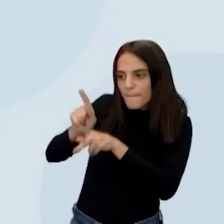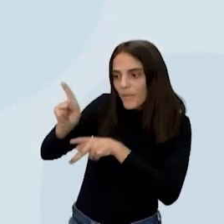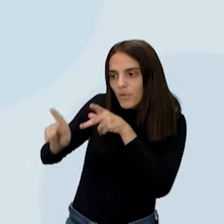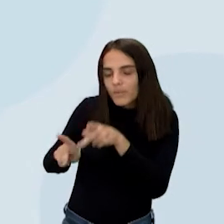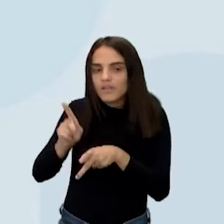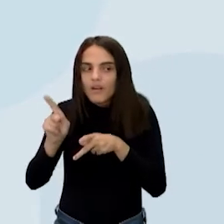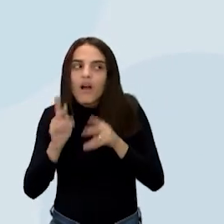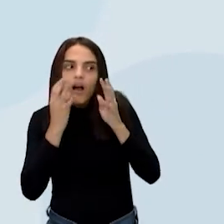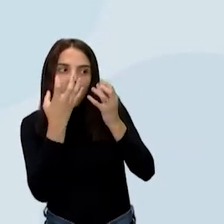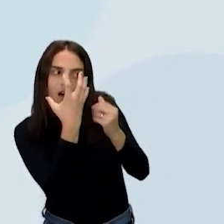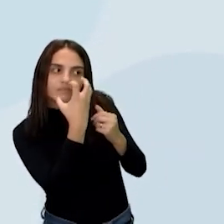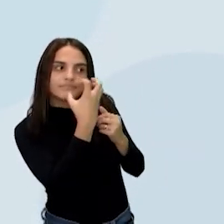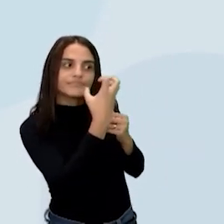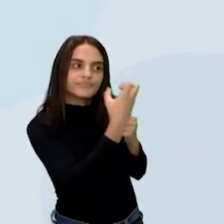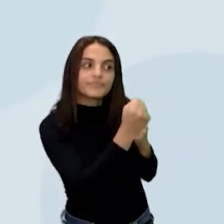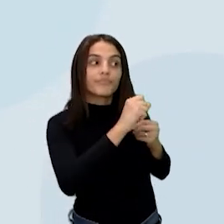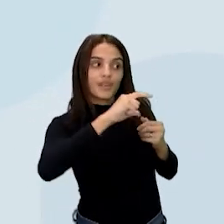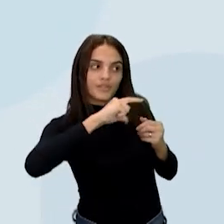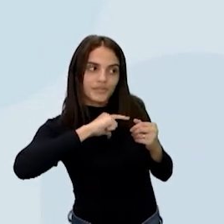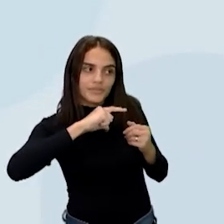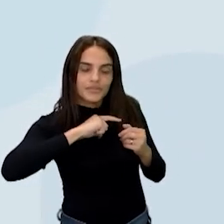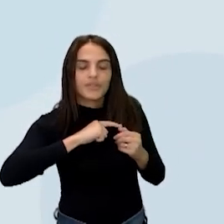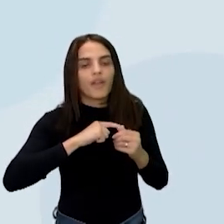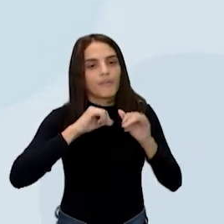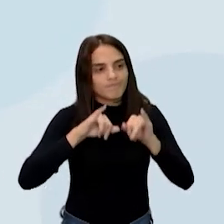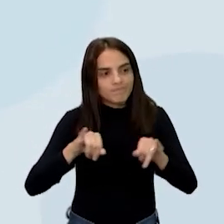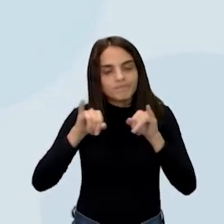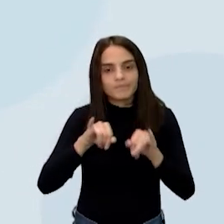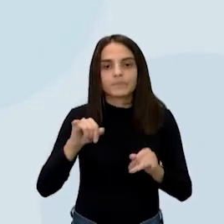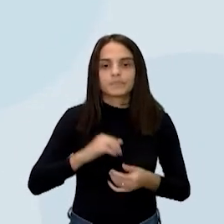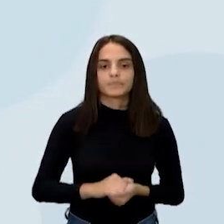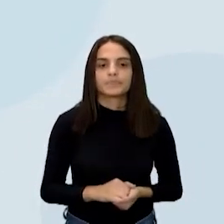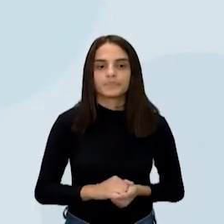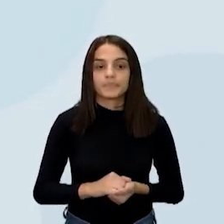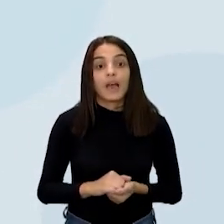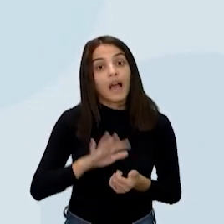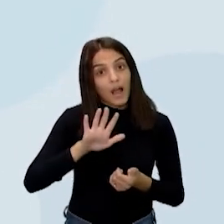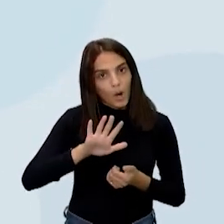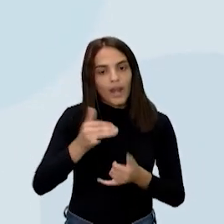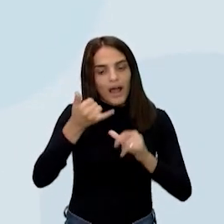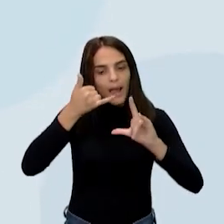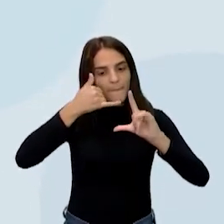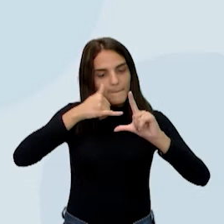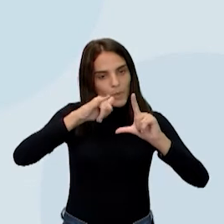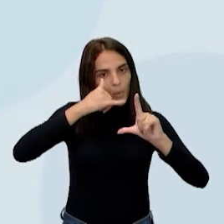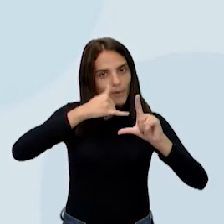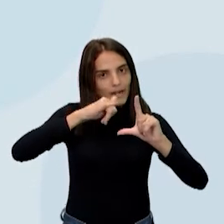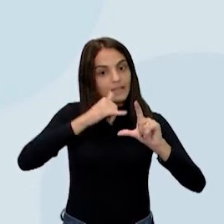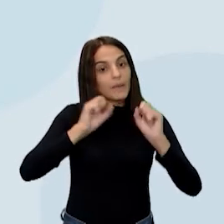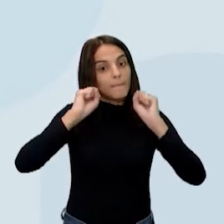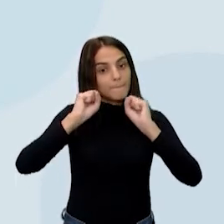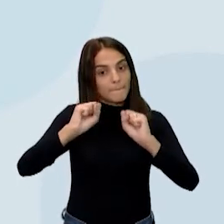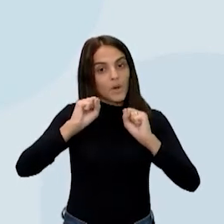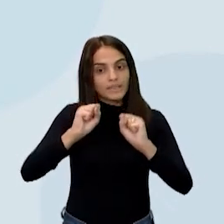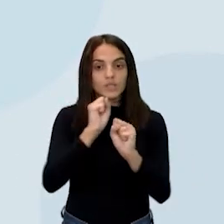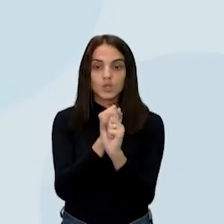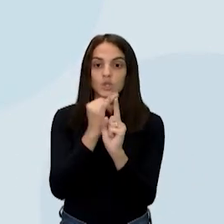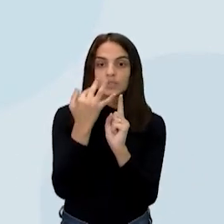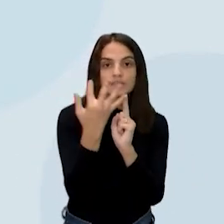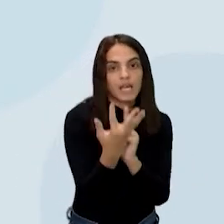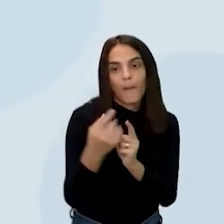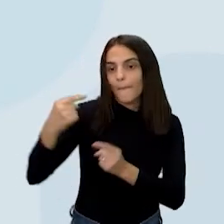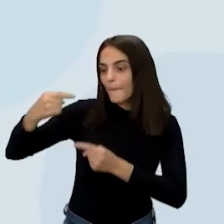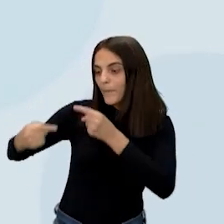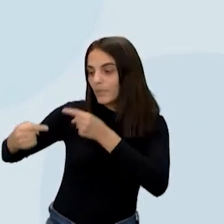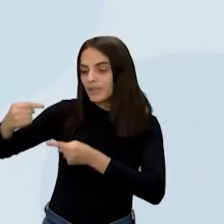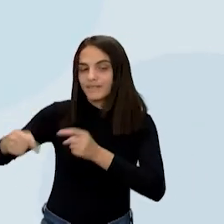consumidores, das vantagens de se ter o que é divulgado. A propaganda pode ser institucional, social ou